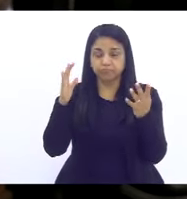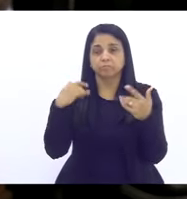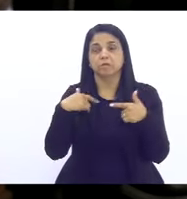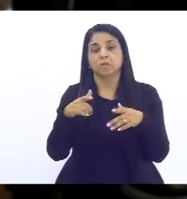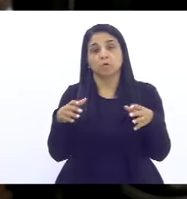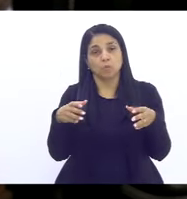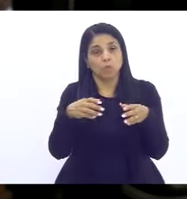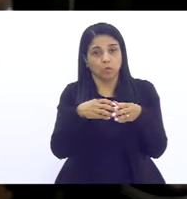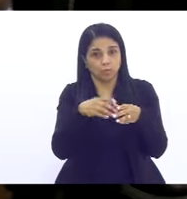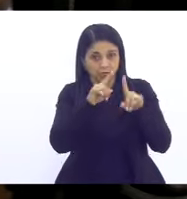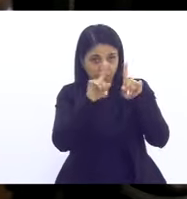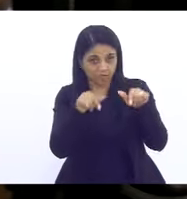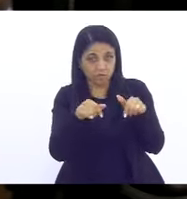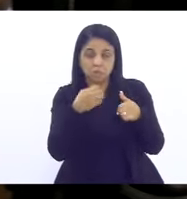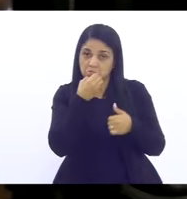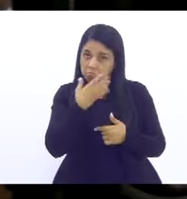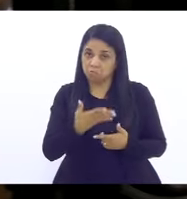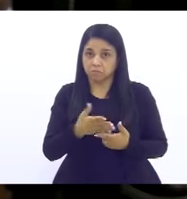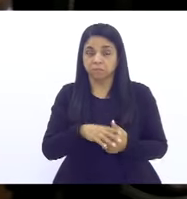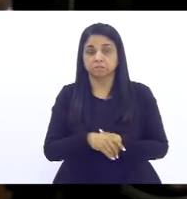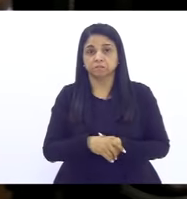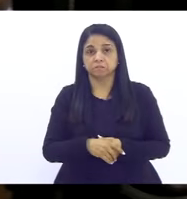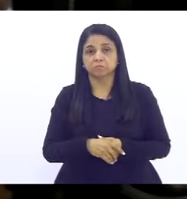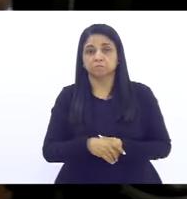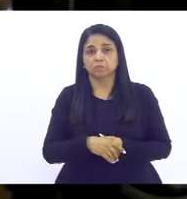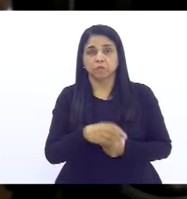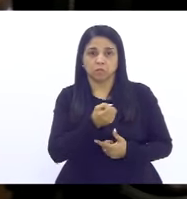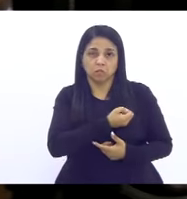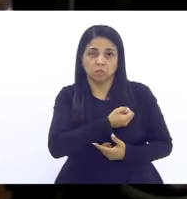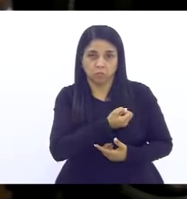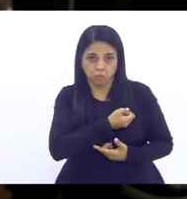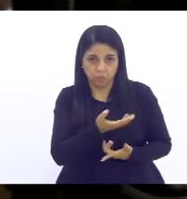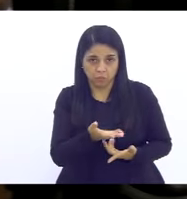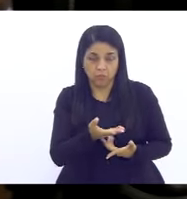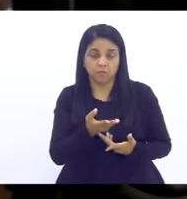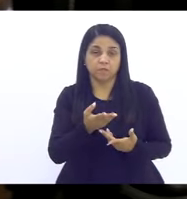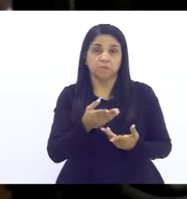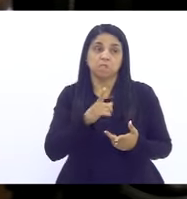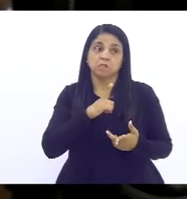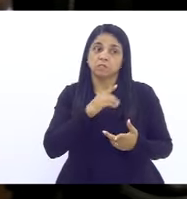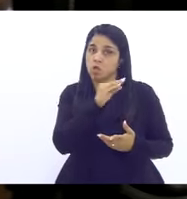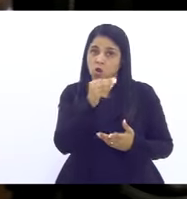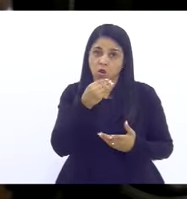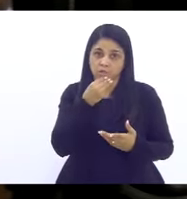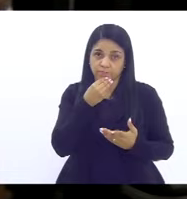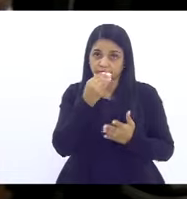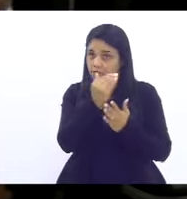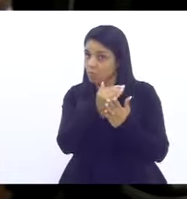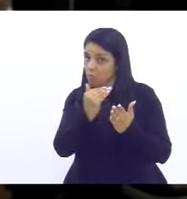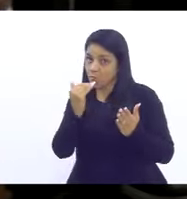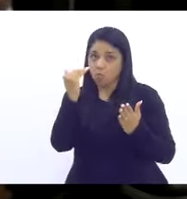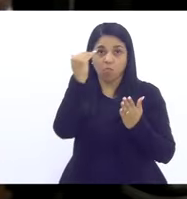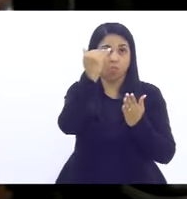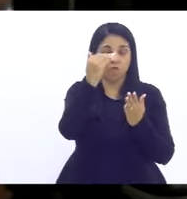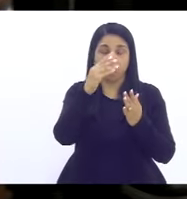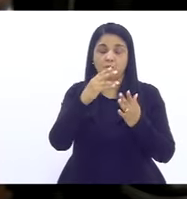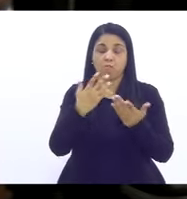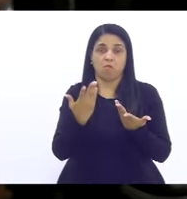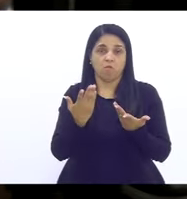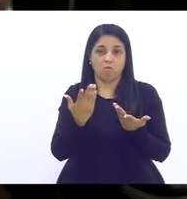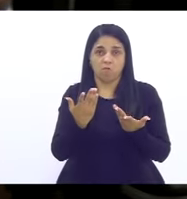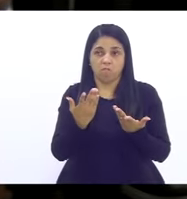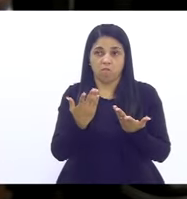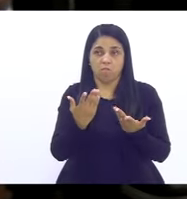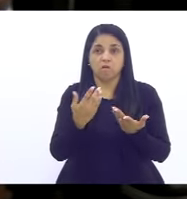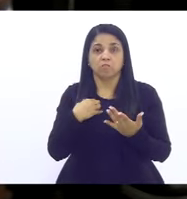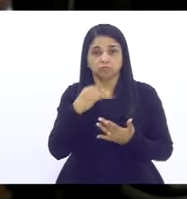considero satisfatório. Agora, óbvio, se a gente tiver algo extremamente fora da normalidade, que, de novo,